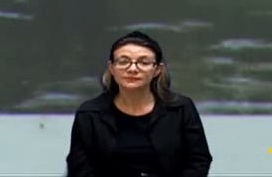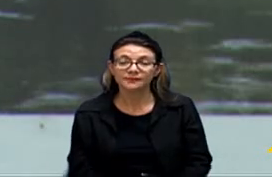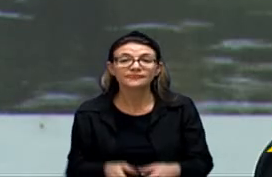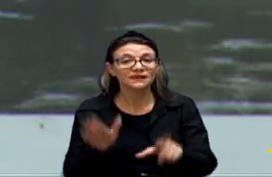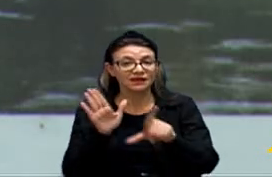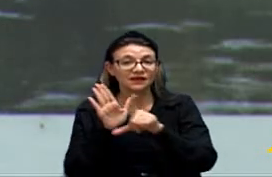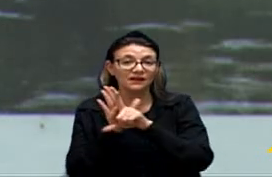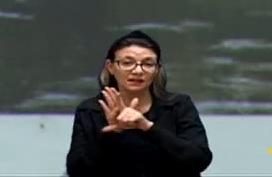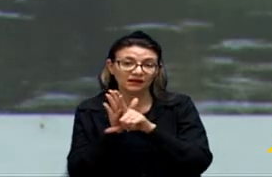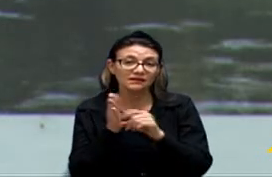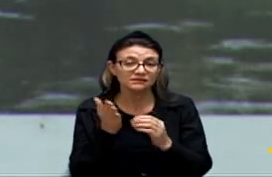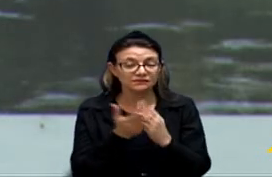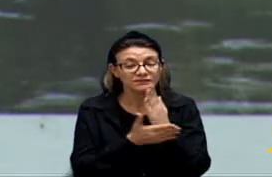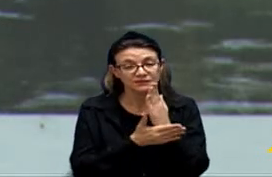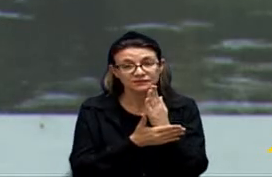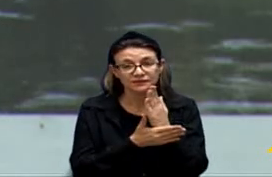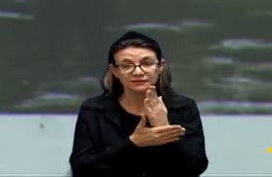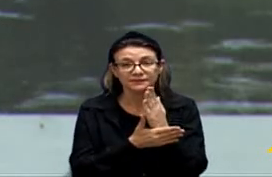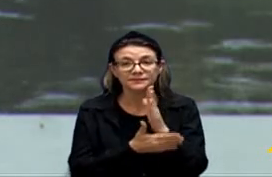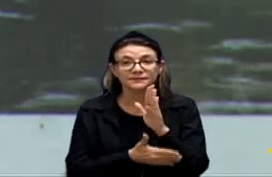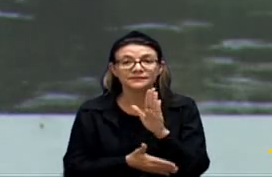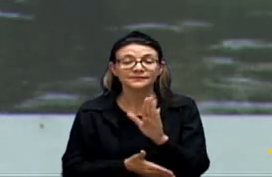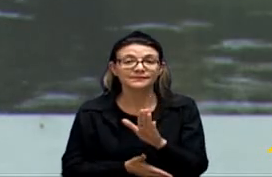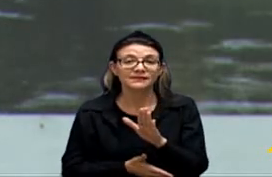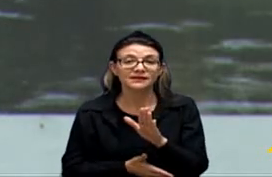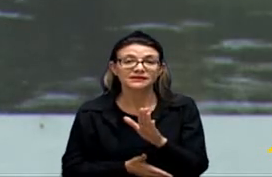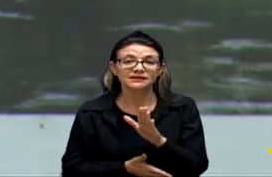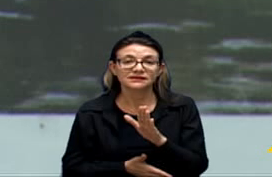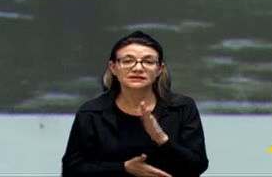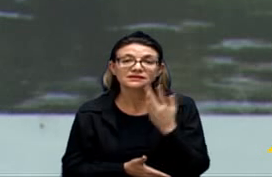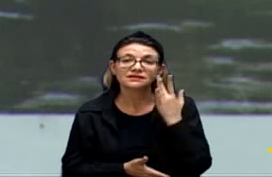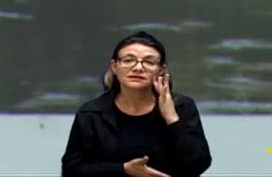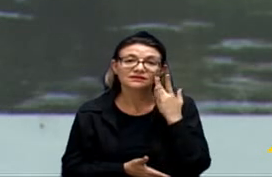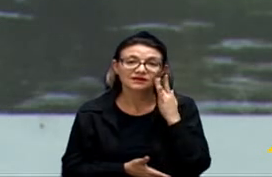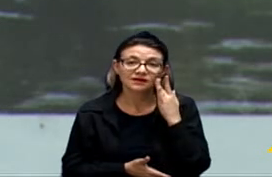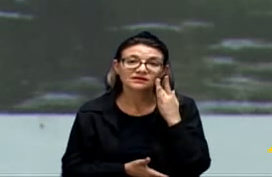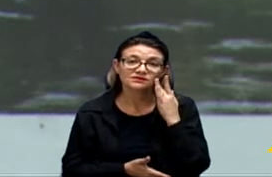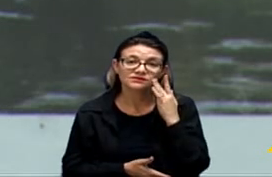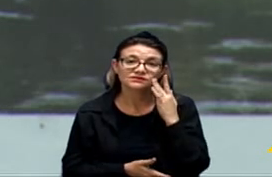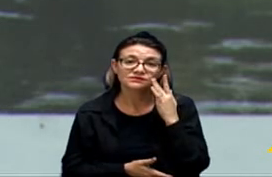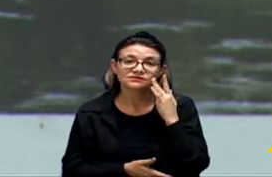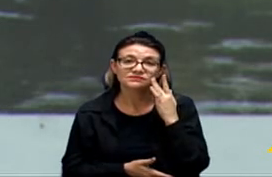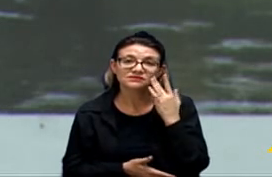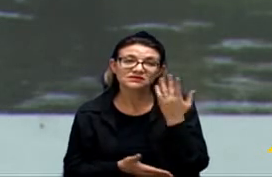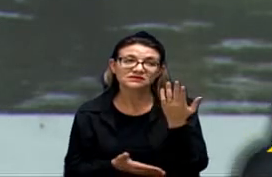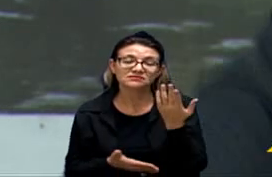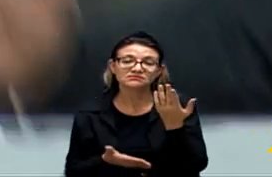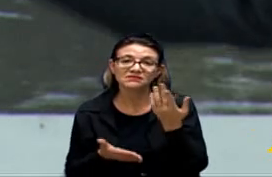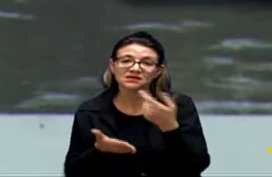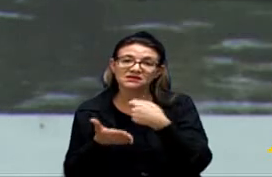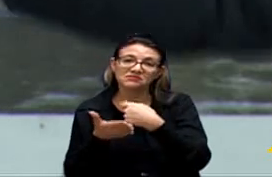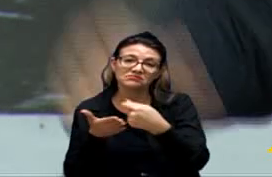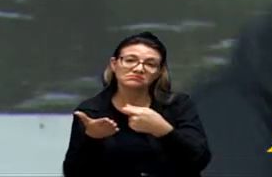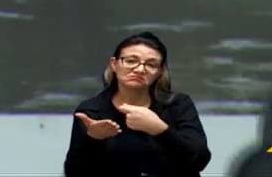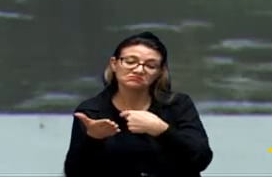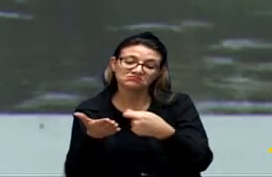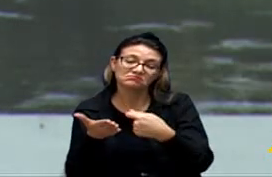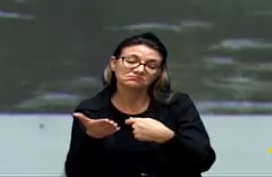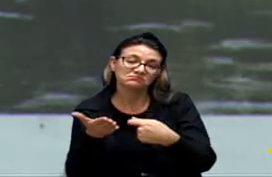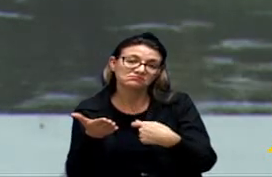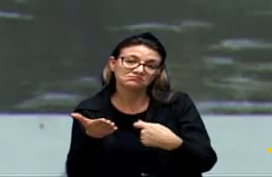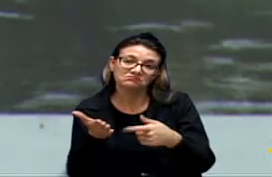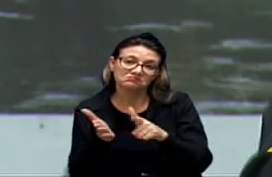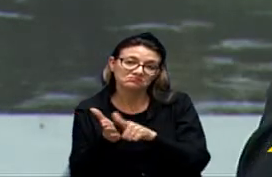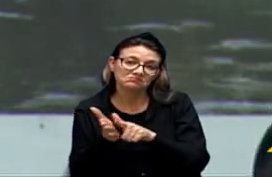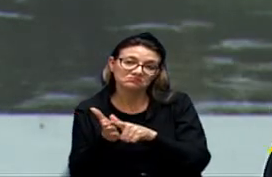isso é mais um uma ferramenta eu sou favorável Mas vai ser um punhado de palavras escritas num papel também pode ser consultada pela